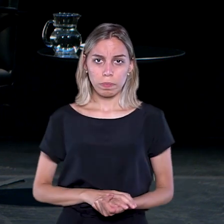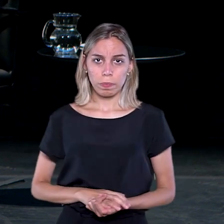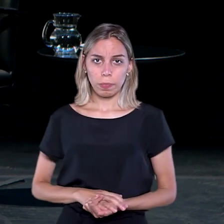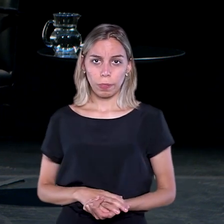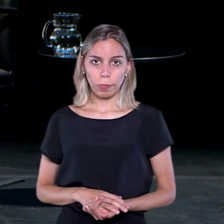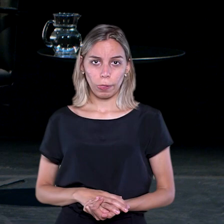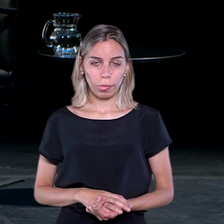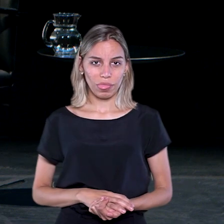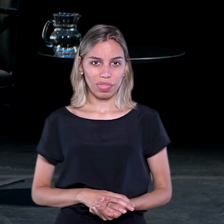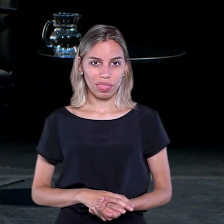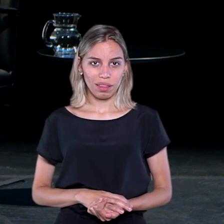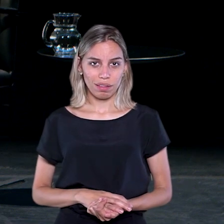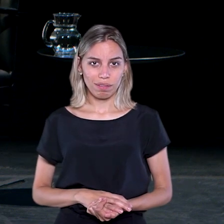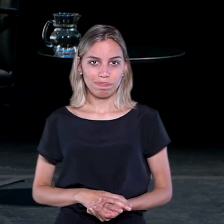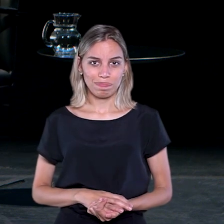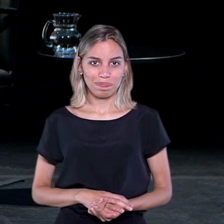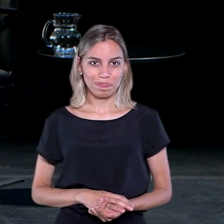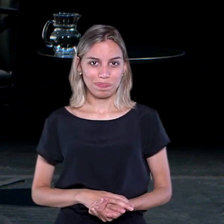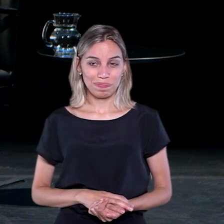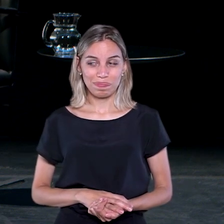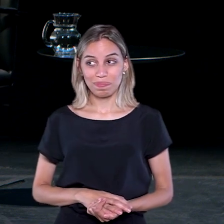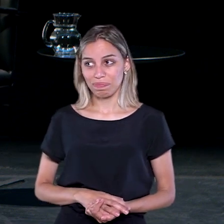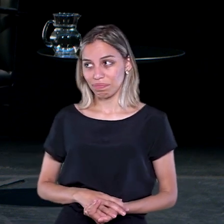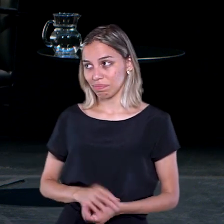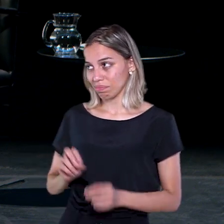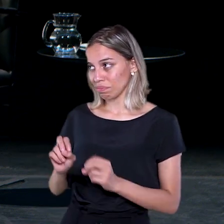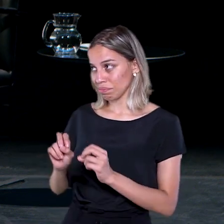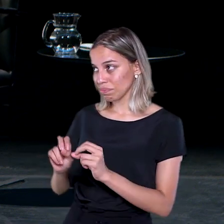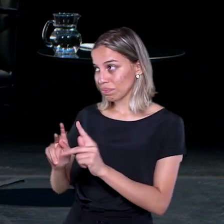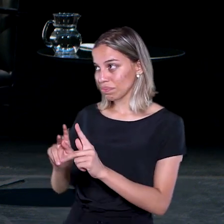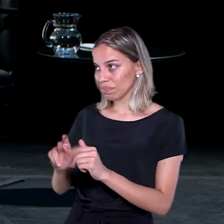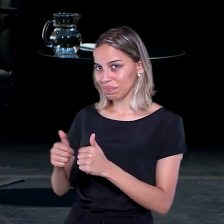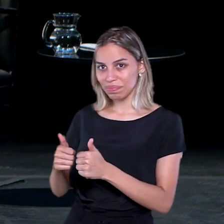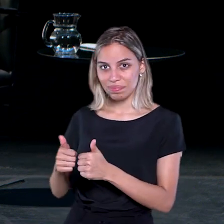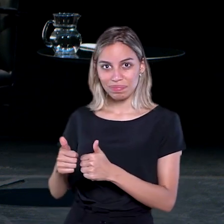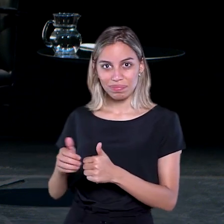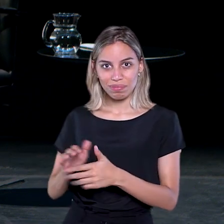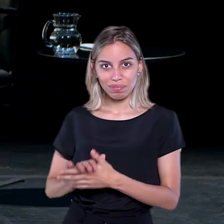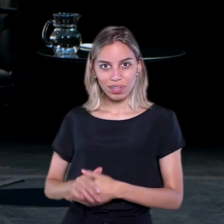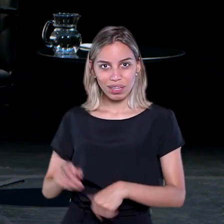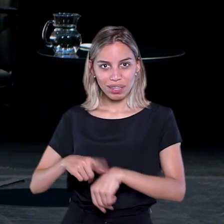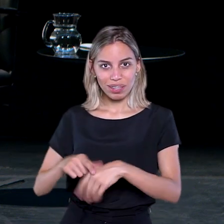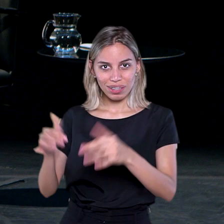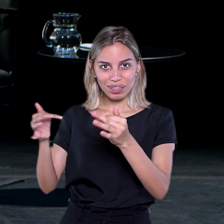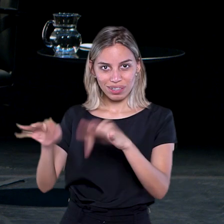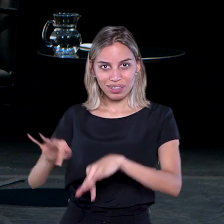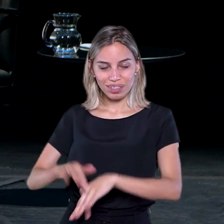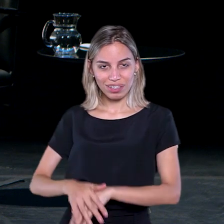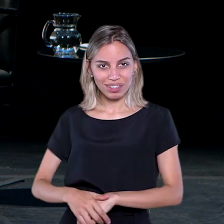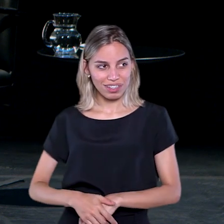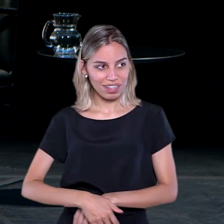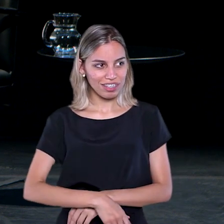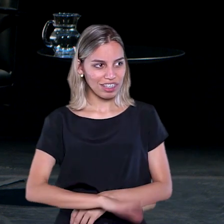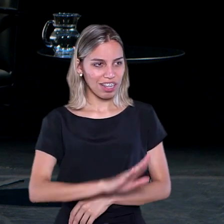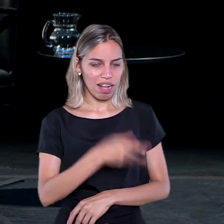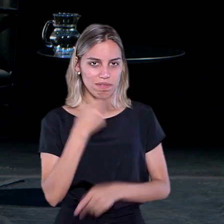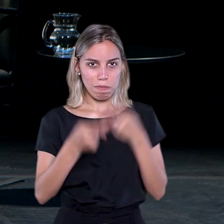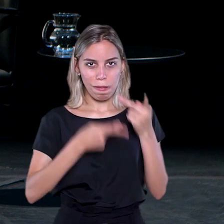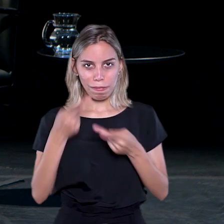pelos povos mandingas e transmitida de geração a geração pela oralidade e que tinha direitos humanos fundamentais